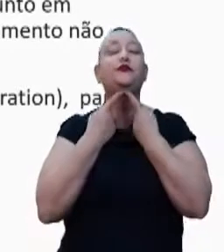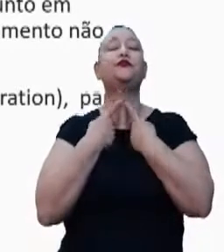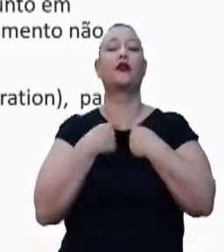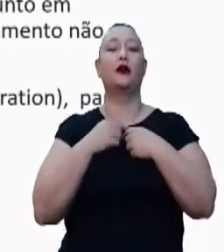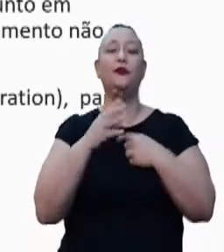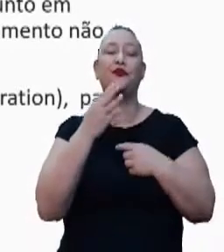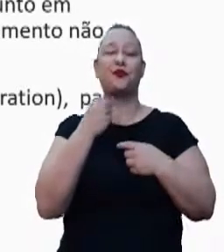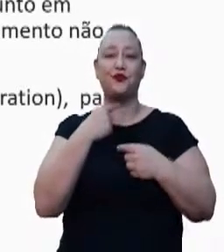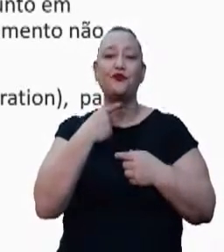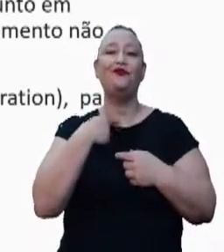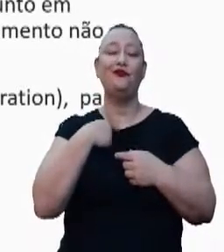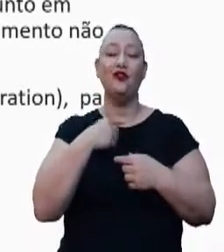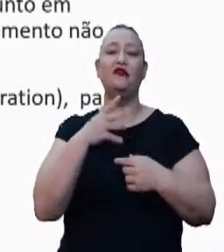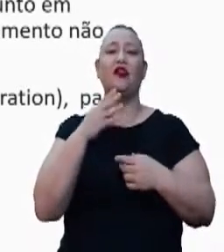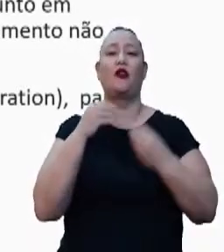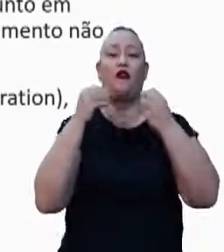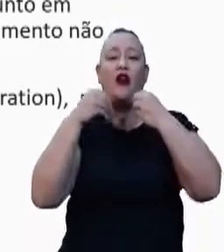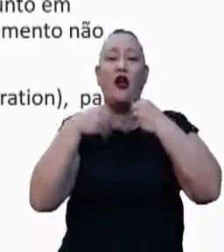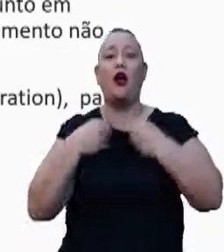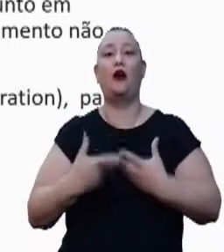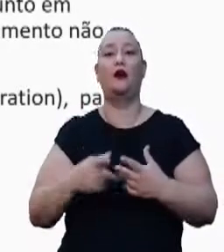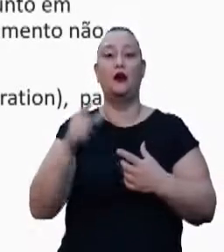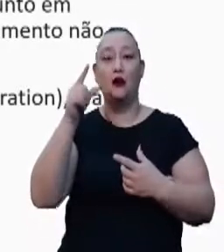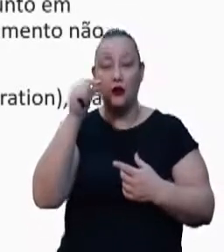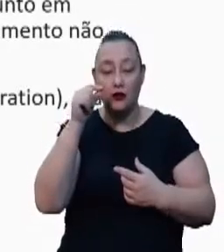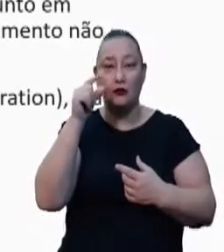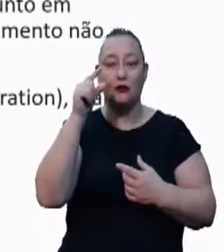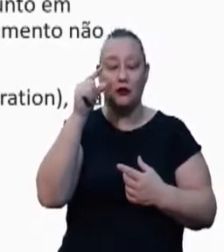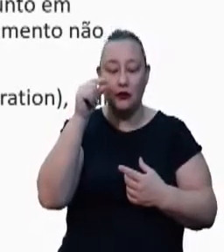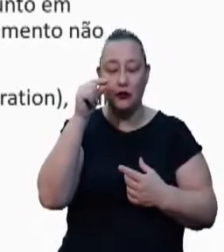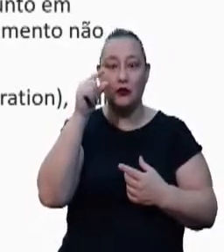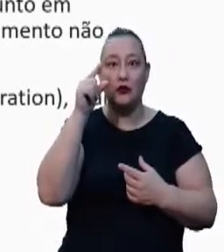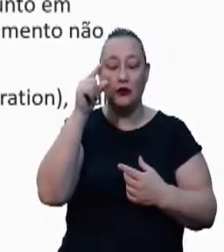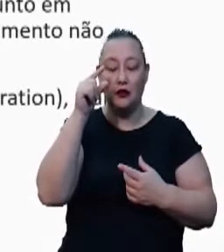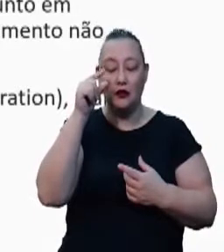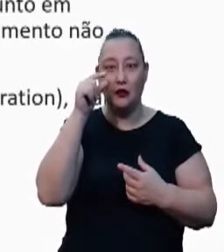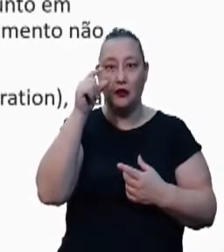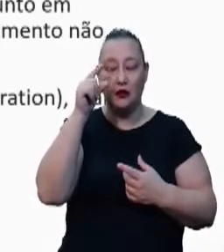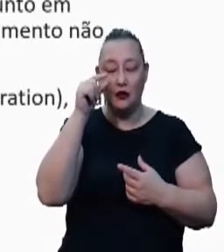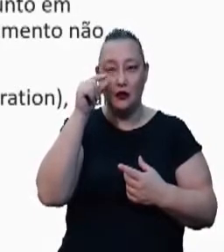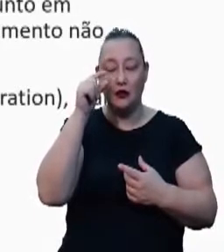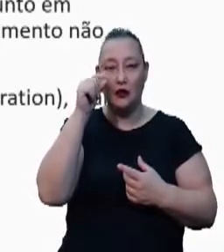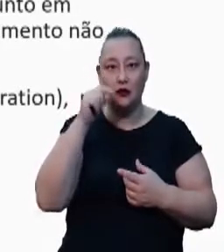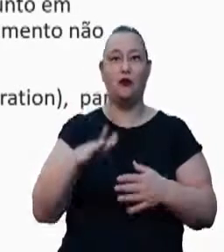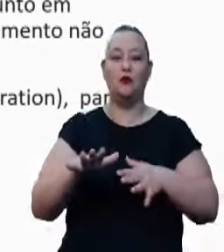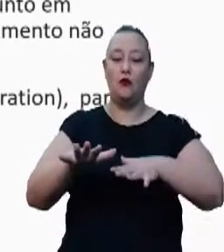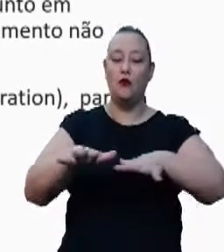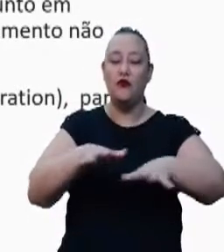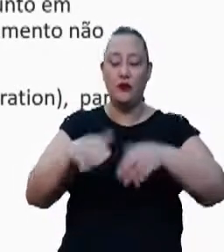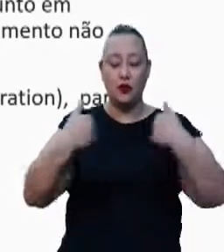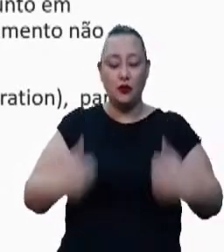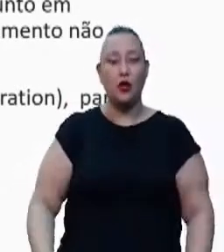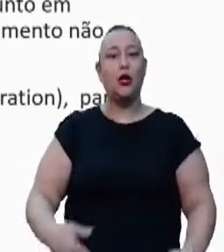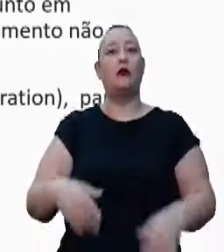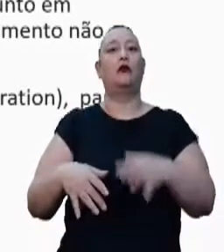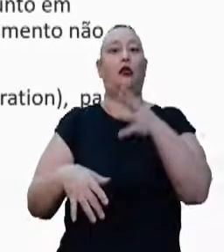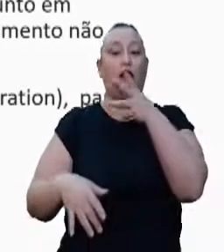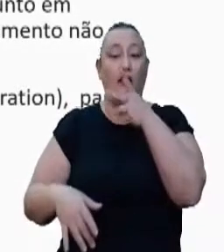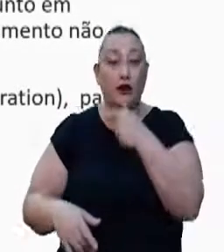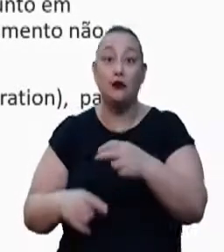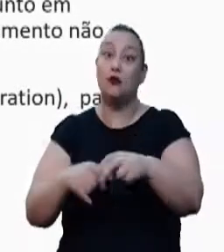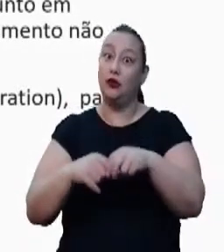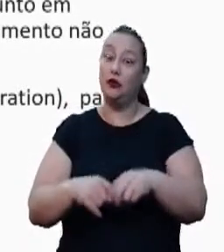deglutir, para engolir alimentos, para piscar, os olhos ficam mais lerdos, o movimento do corpo fica mais lerdo, e isso a